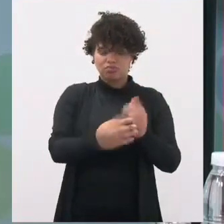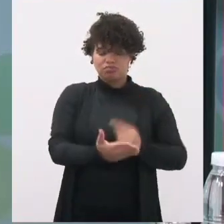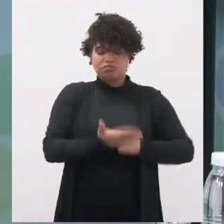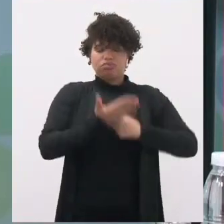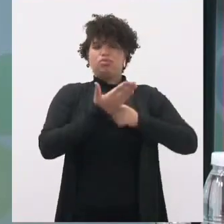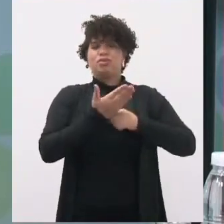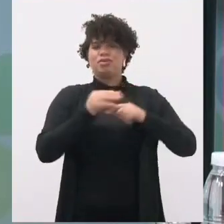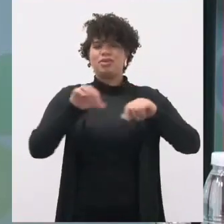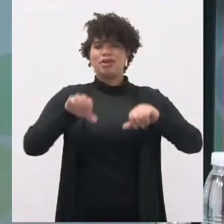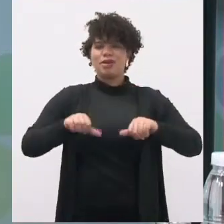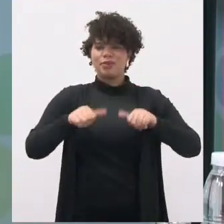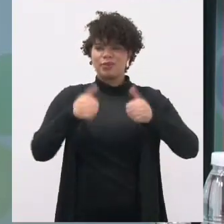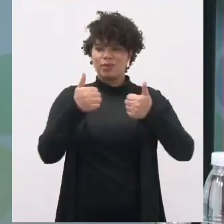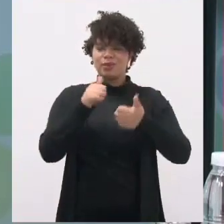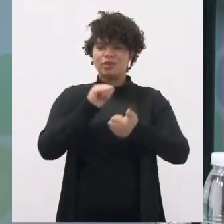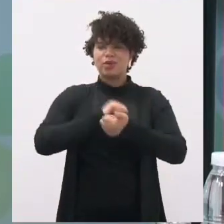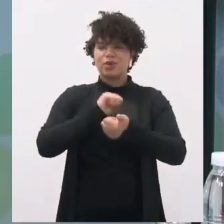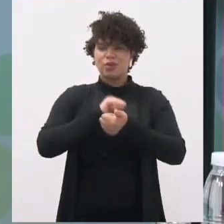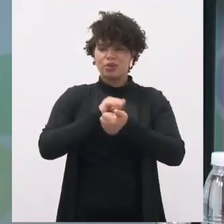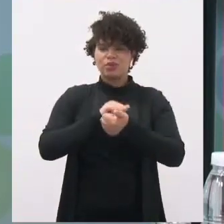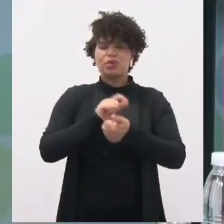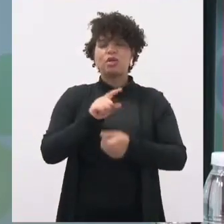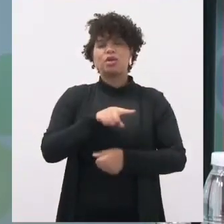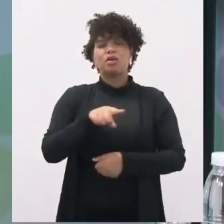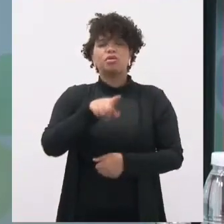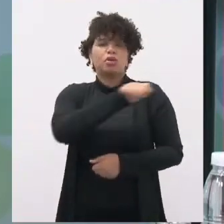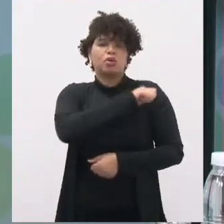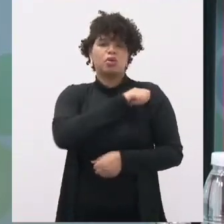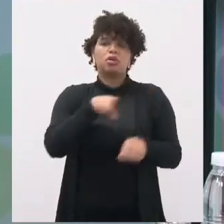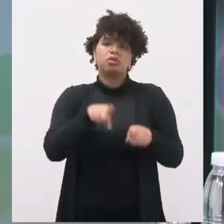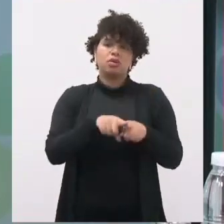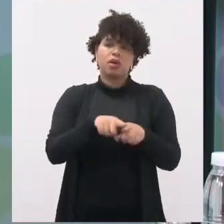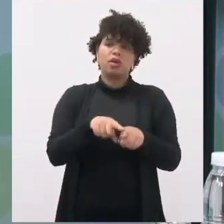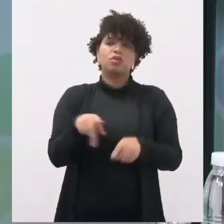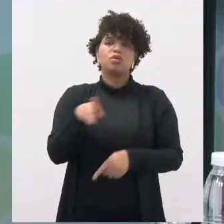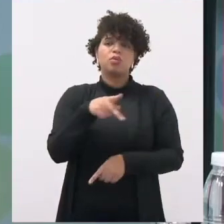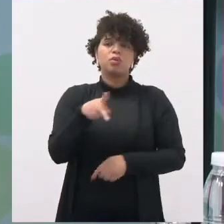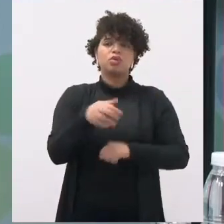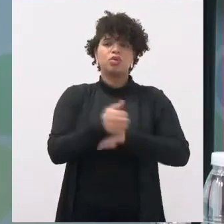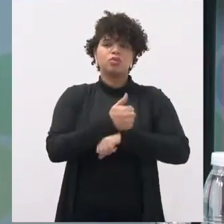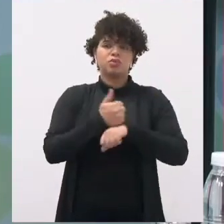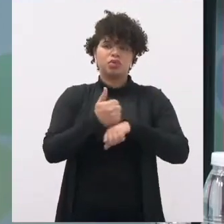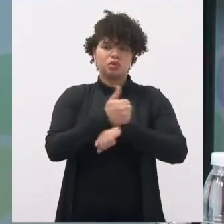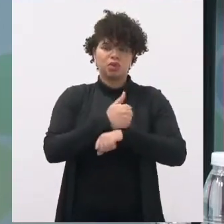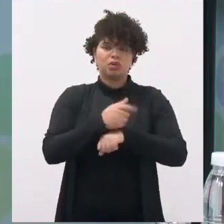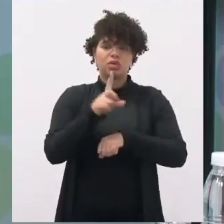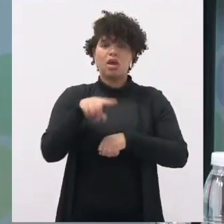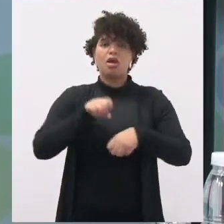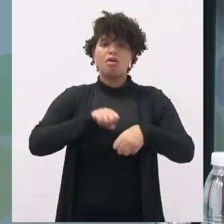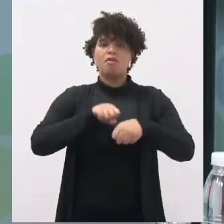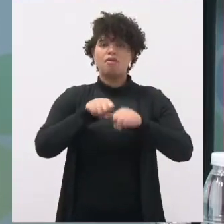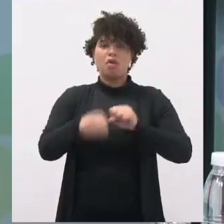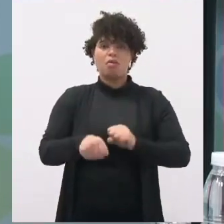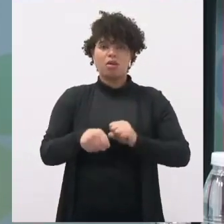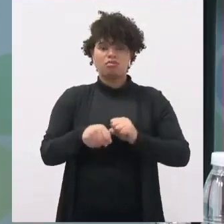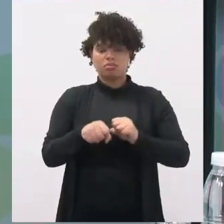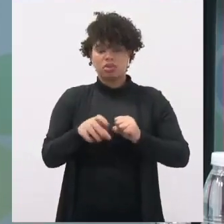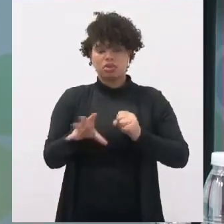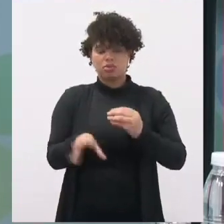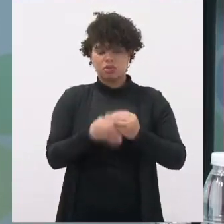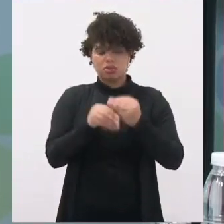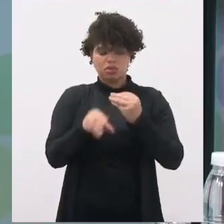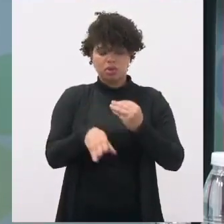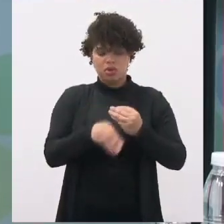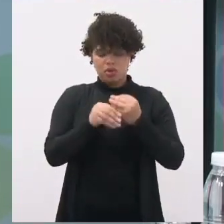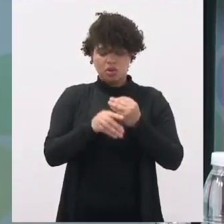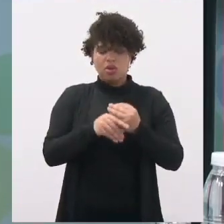A melhoria da qualidade, tanto do estudante quanto dos nossos profissionais, né? A formação continuada, ela é importante e